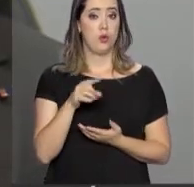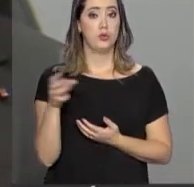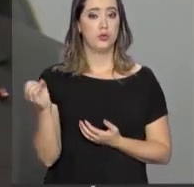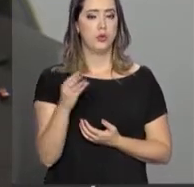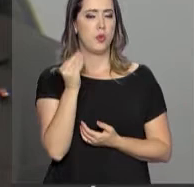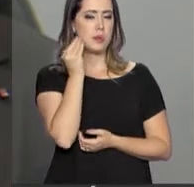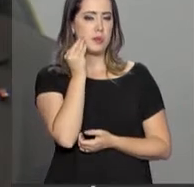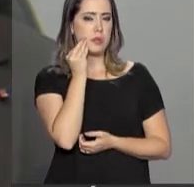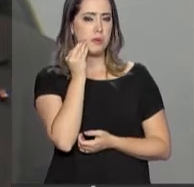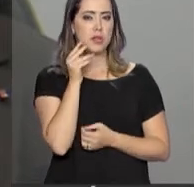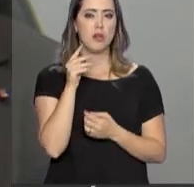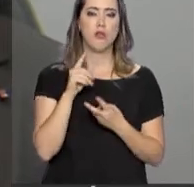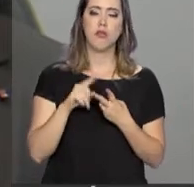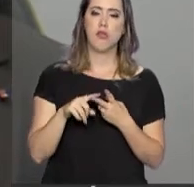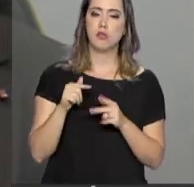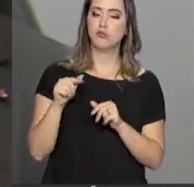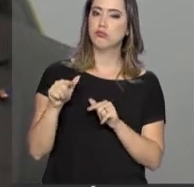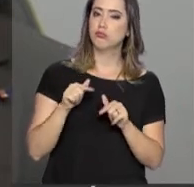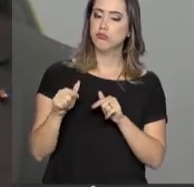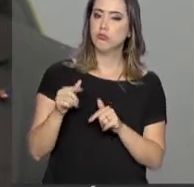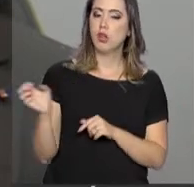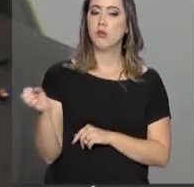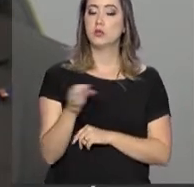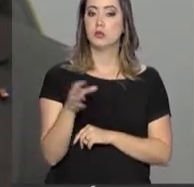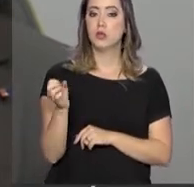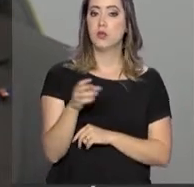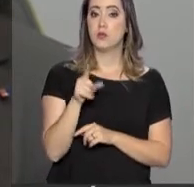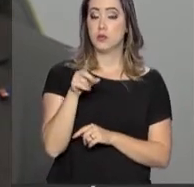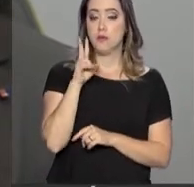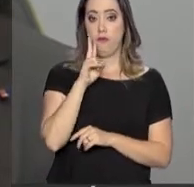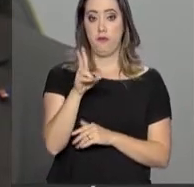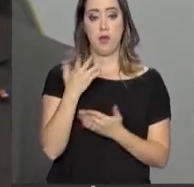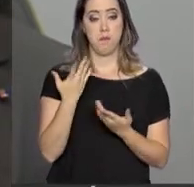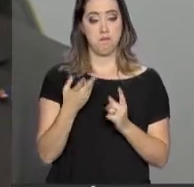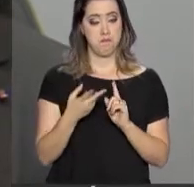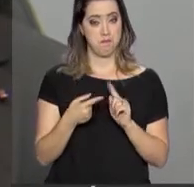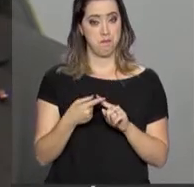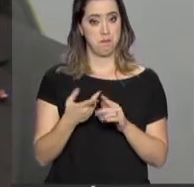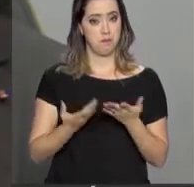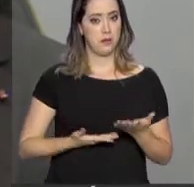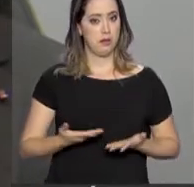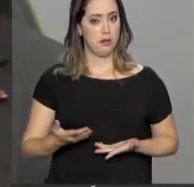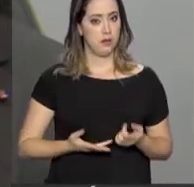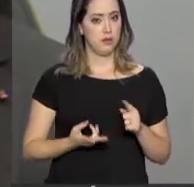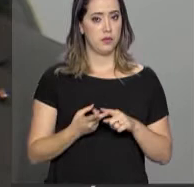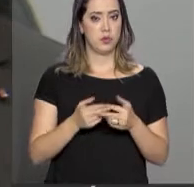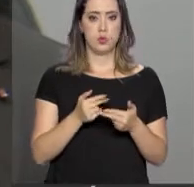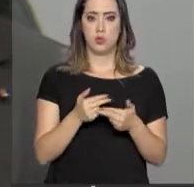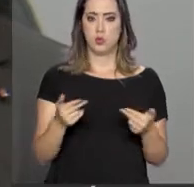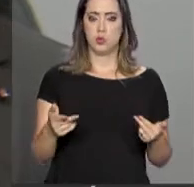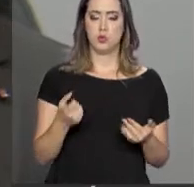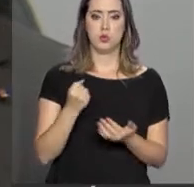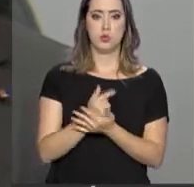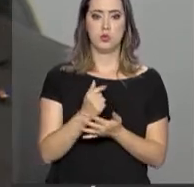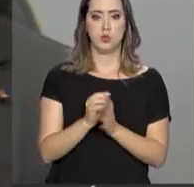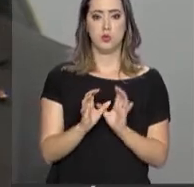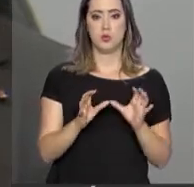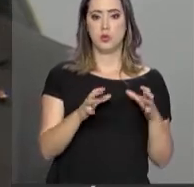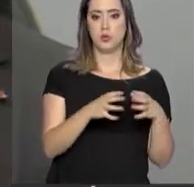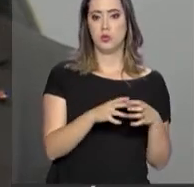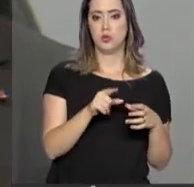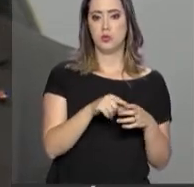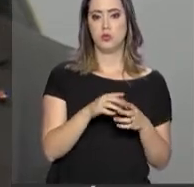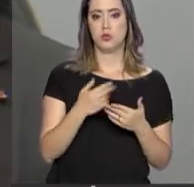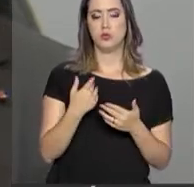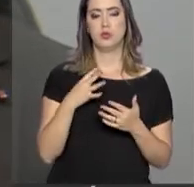novidades que nós estamos convivendo tanto na área de serviços o worldbench como nas compras coletivas em